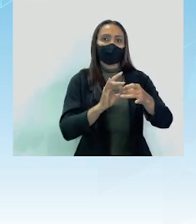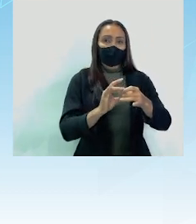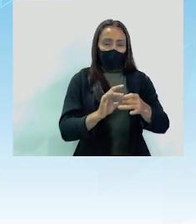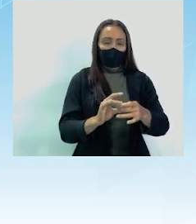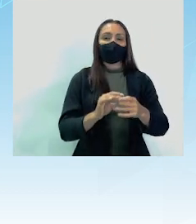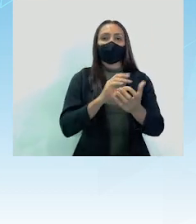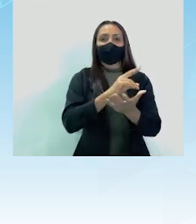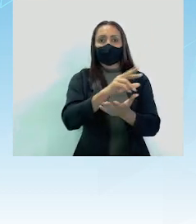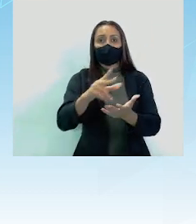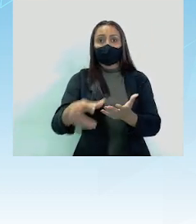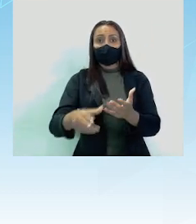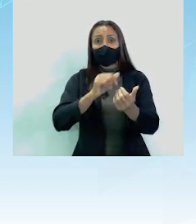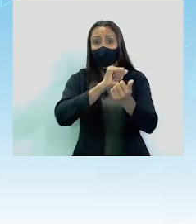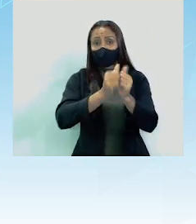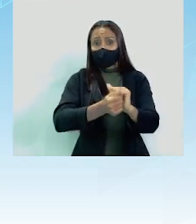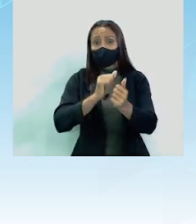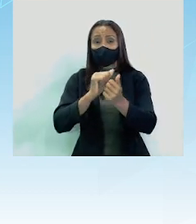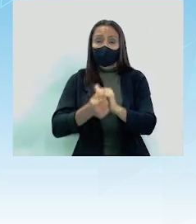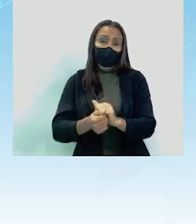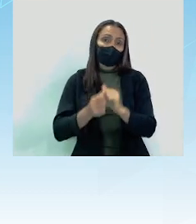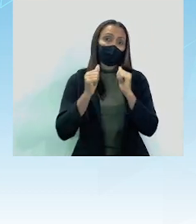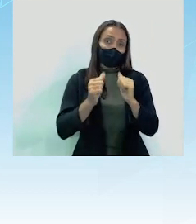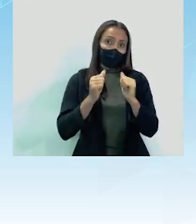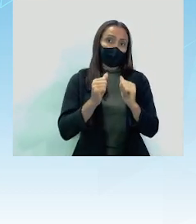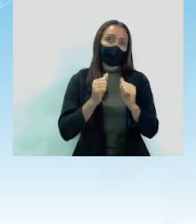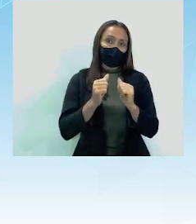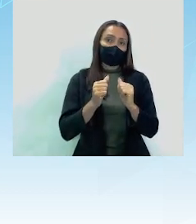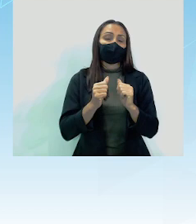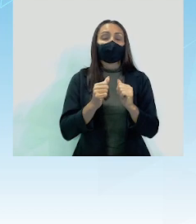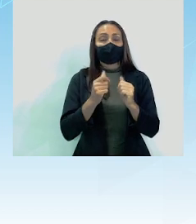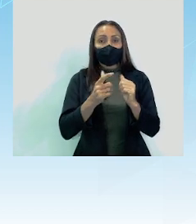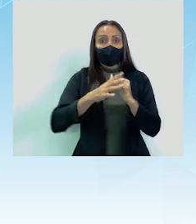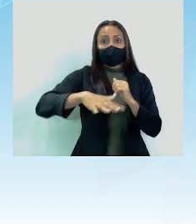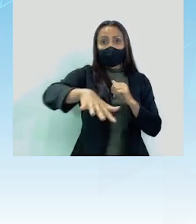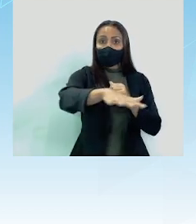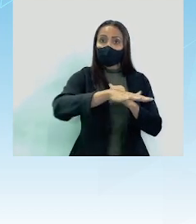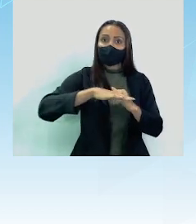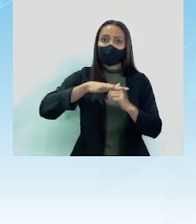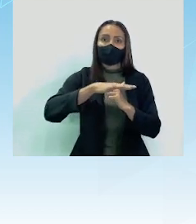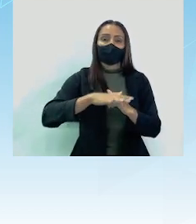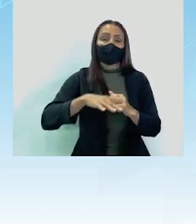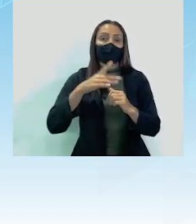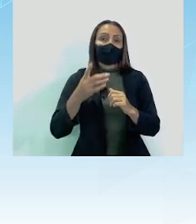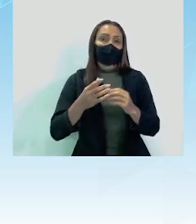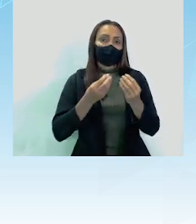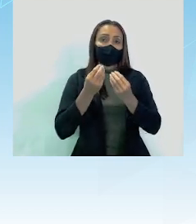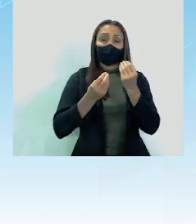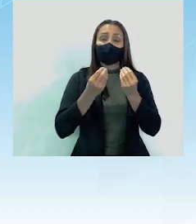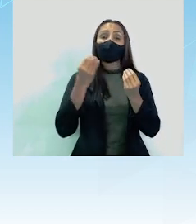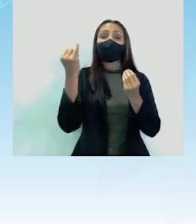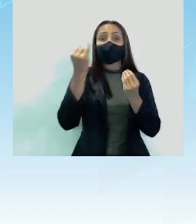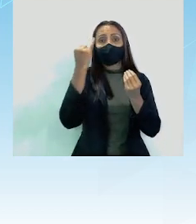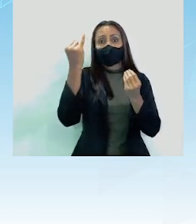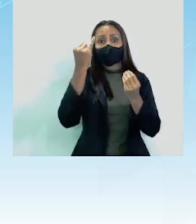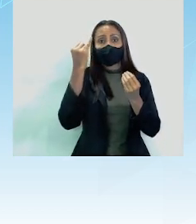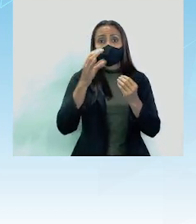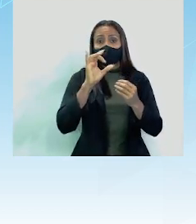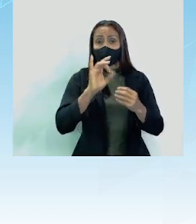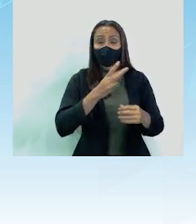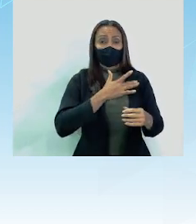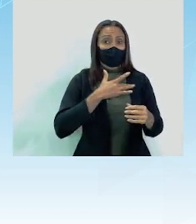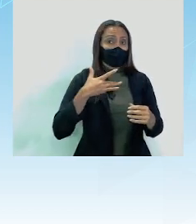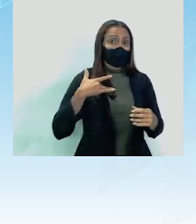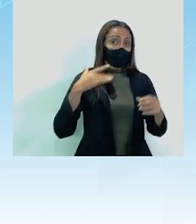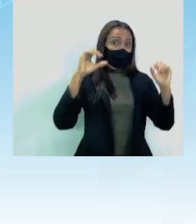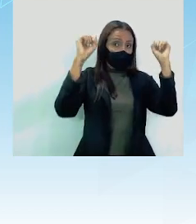ser feitas, né, nessa perspectiva. E a gente falou também do como isso é importante não só para a saúde